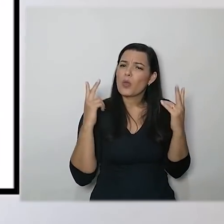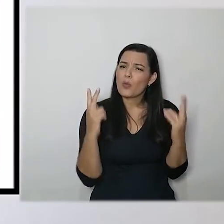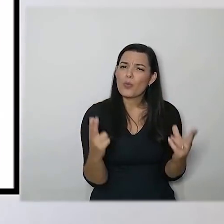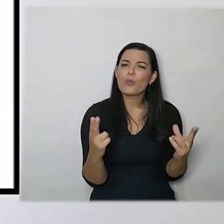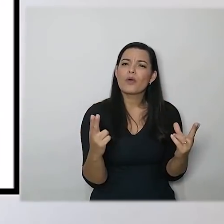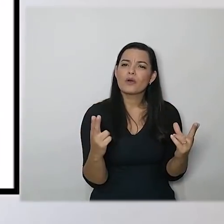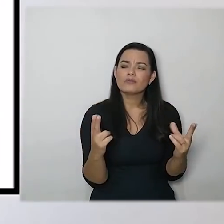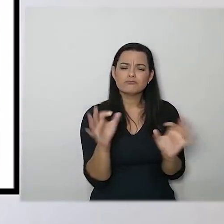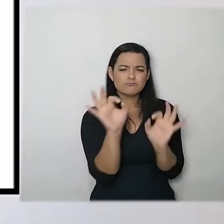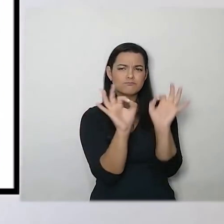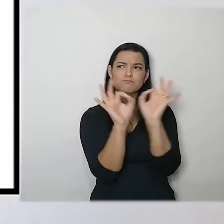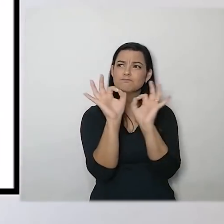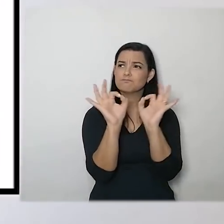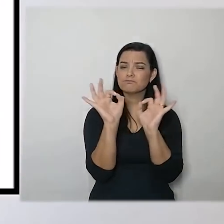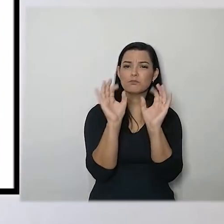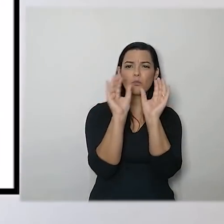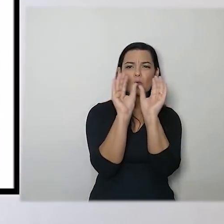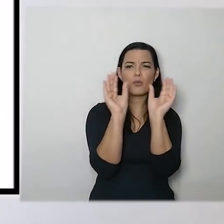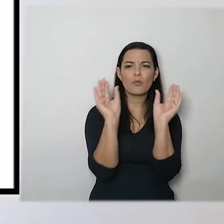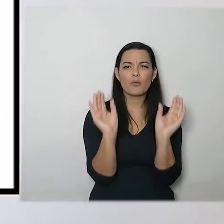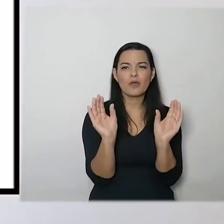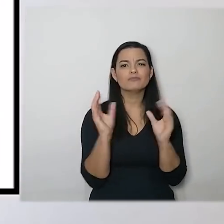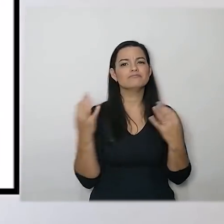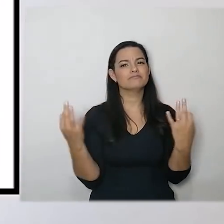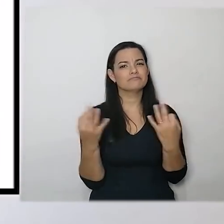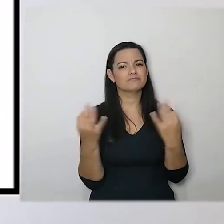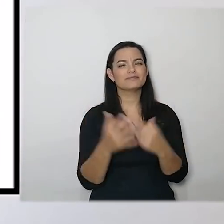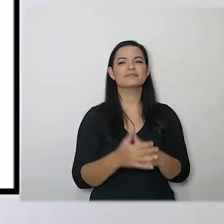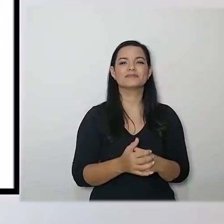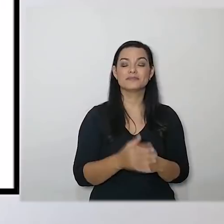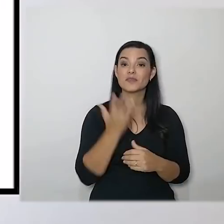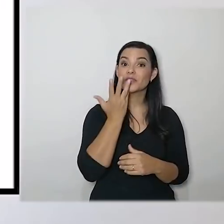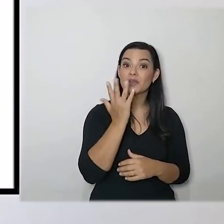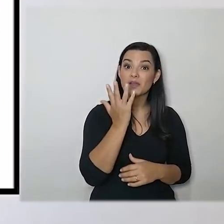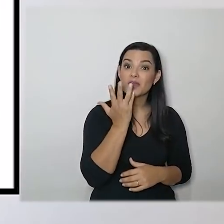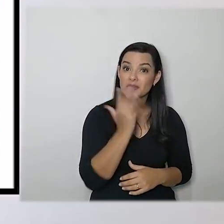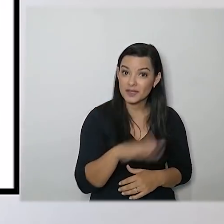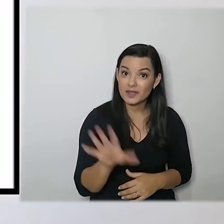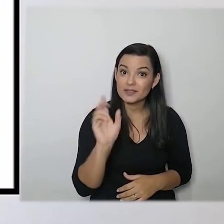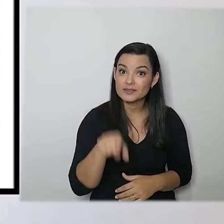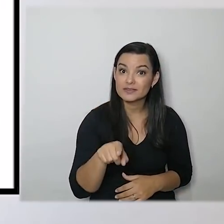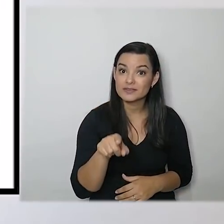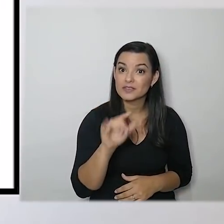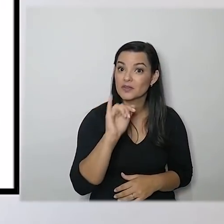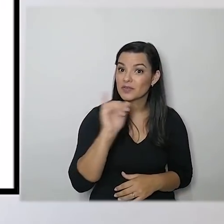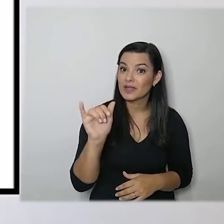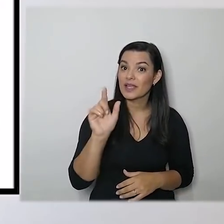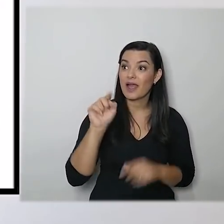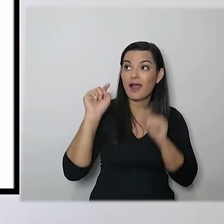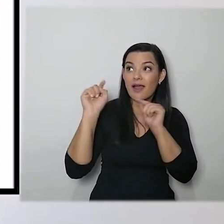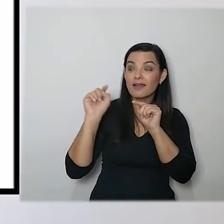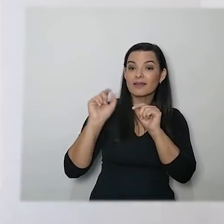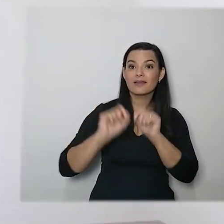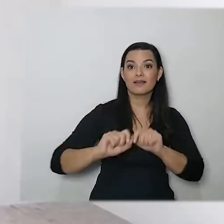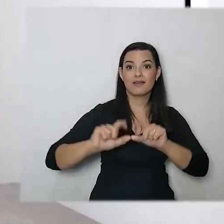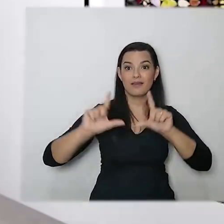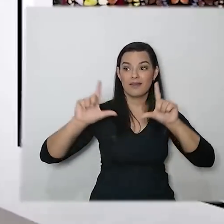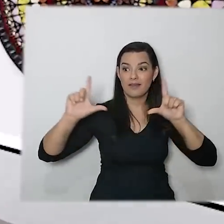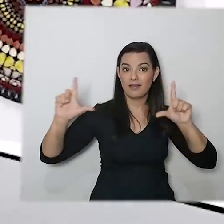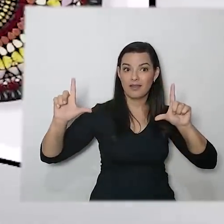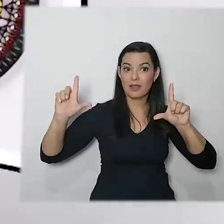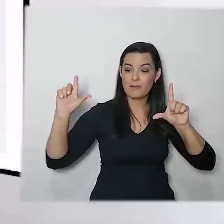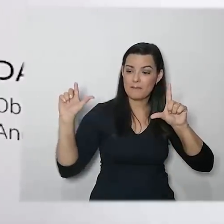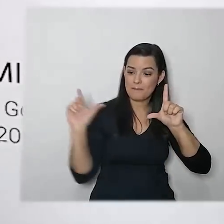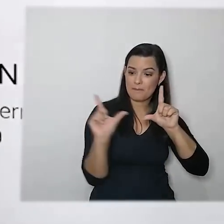tão bem arrumadinhas. Crianças, lembrem-se, eu disse que é só uma parte.